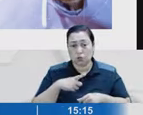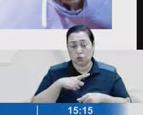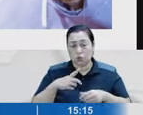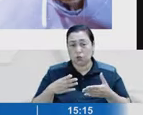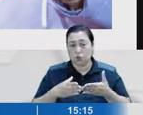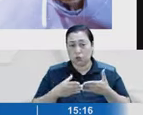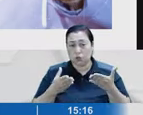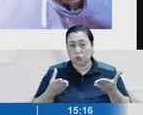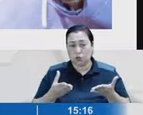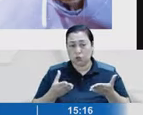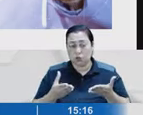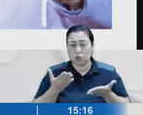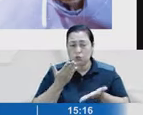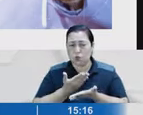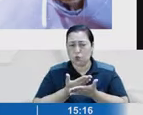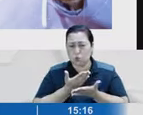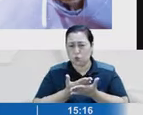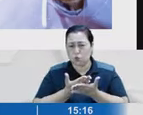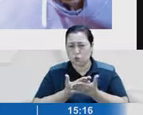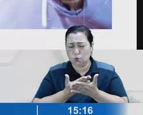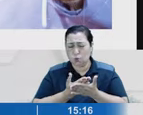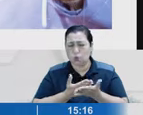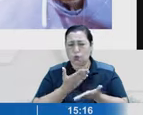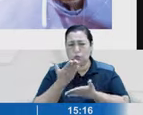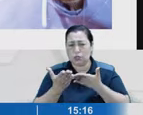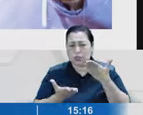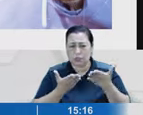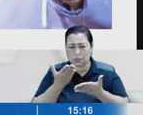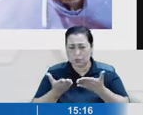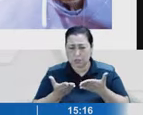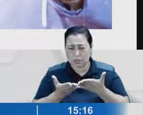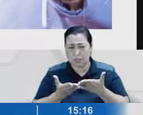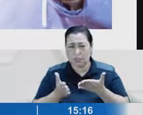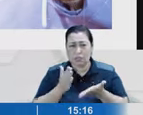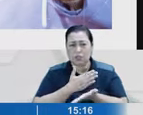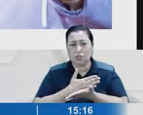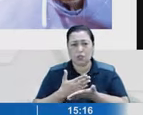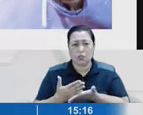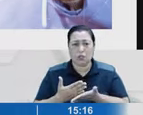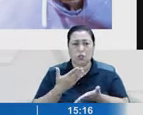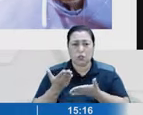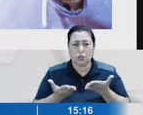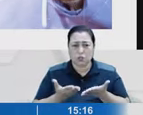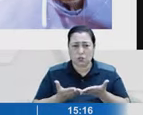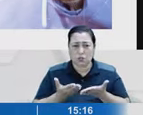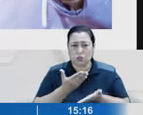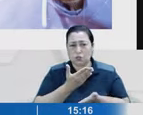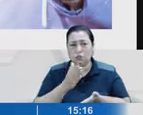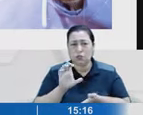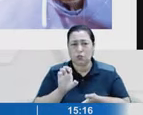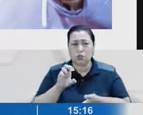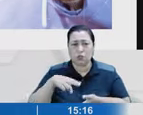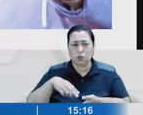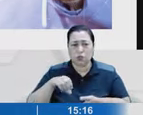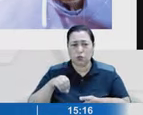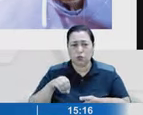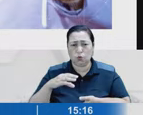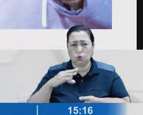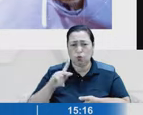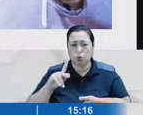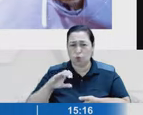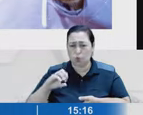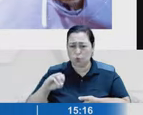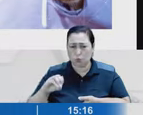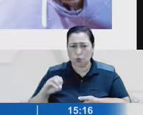gama imensa de tratamentos, né? A começar com o tratamento endoscópico, que nem a gente viu, da colonoscopia,